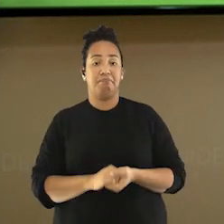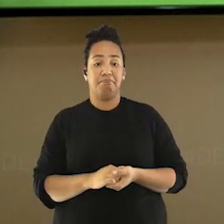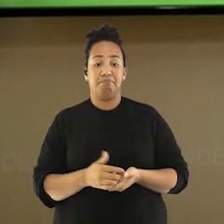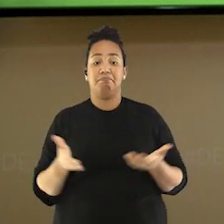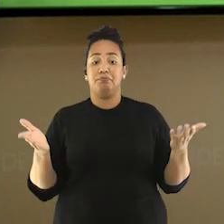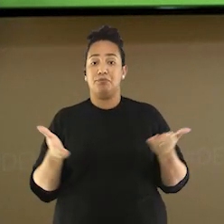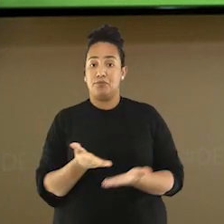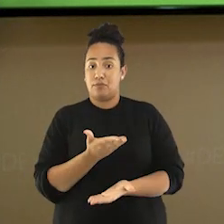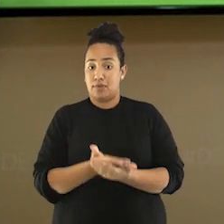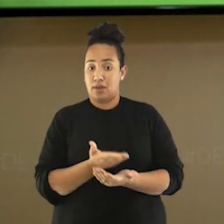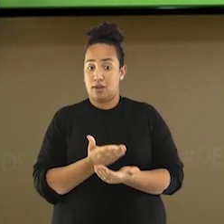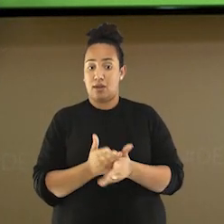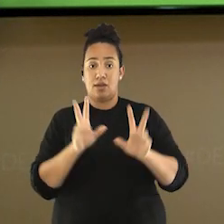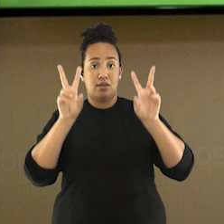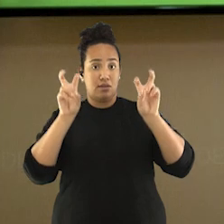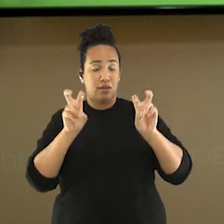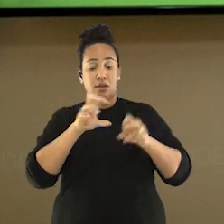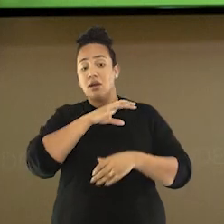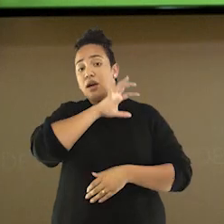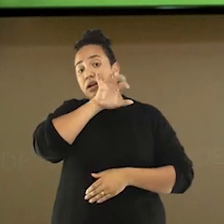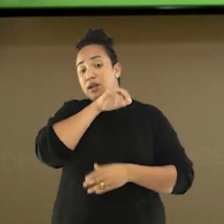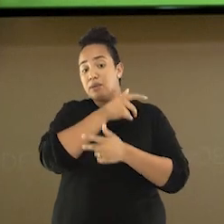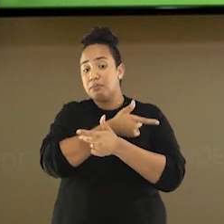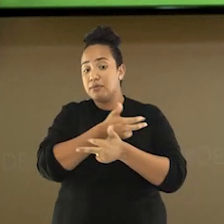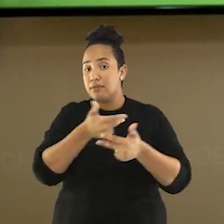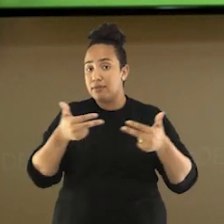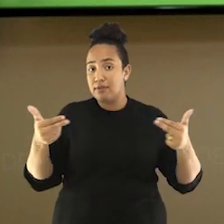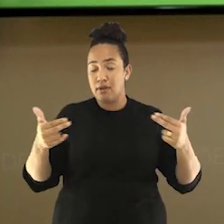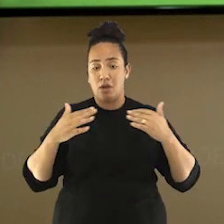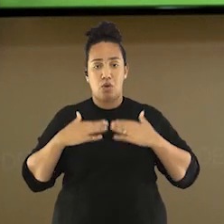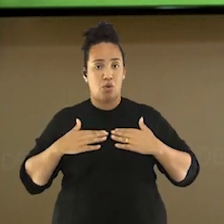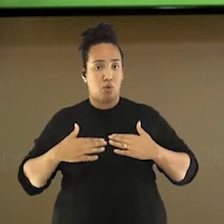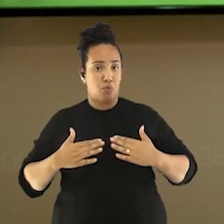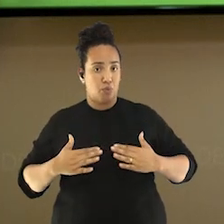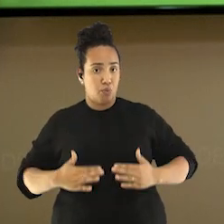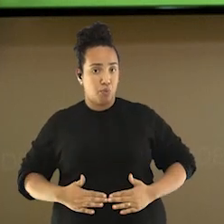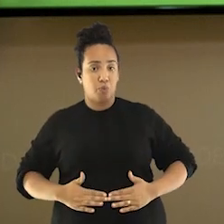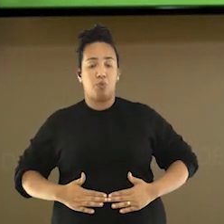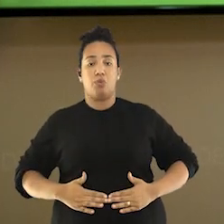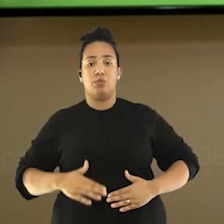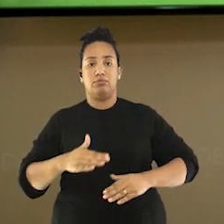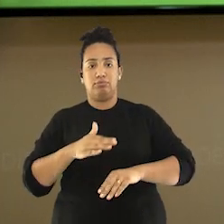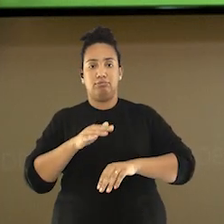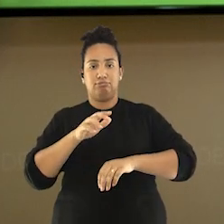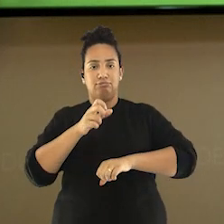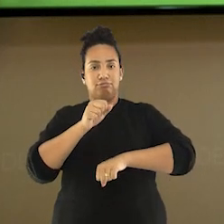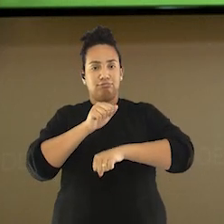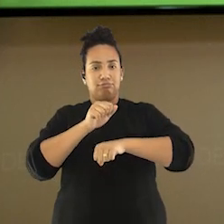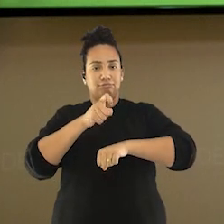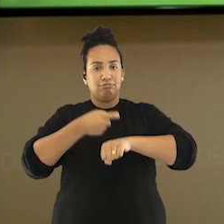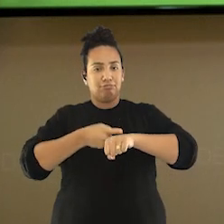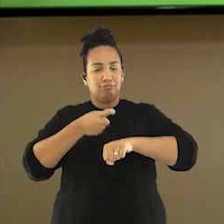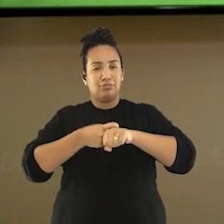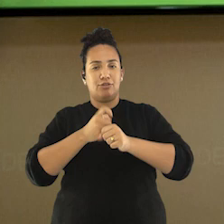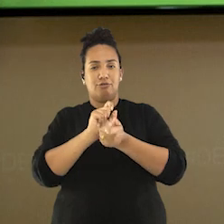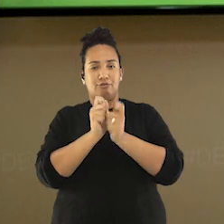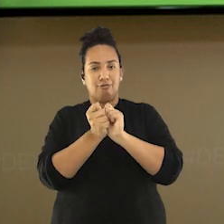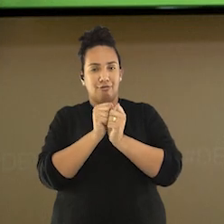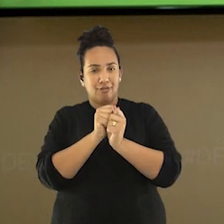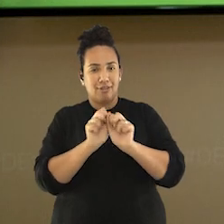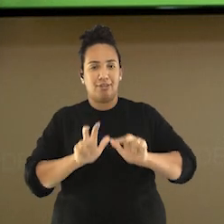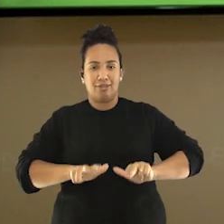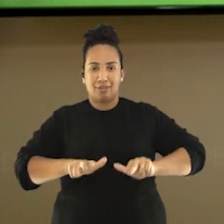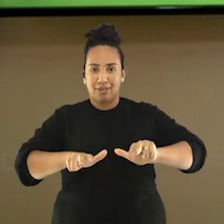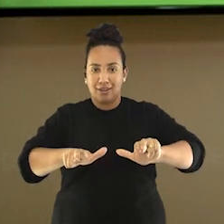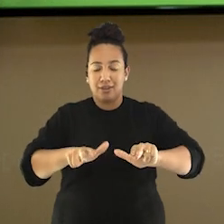se chama Bichos de Jardim, conhecendo os artrópodes. Portanto, não esqueça de registrar sua presença com a gente. Apontem a câmera do seu celular